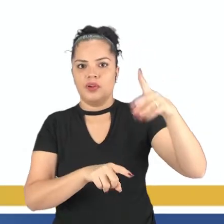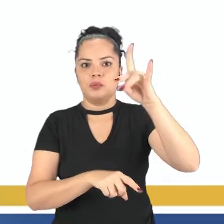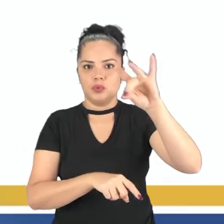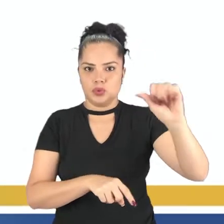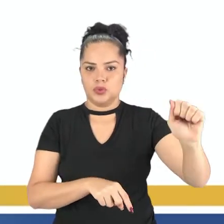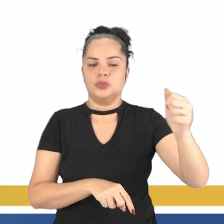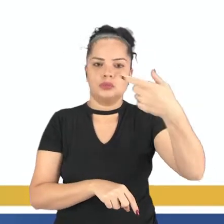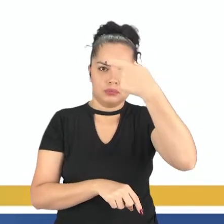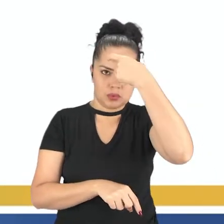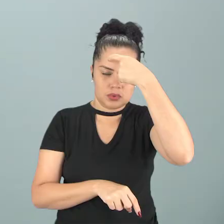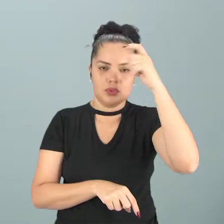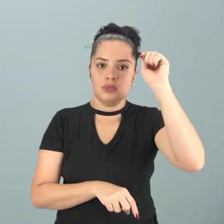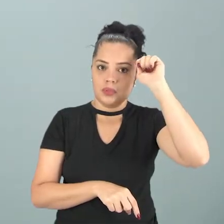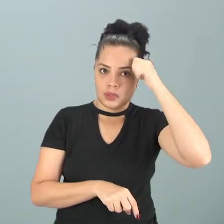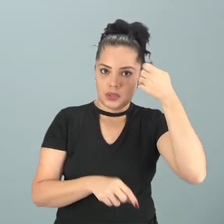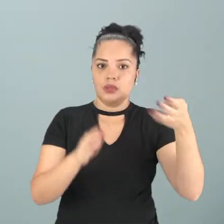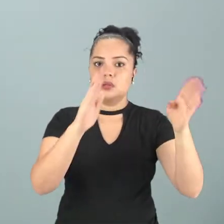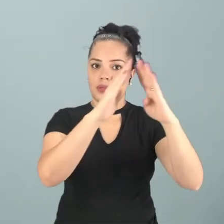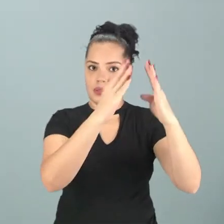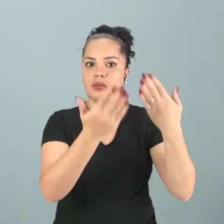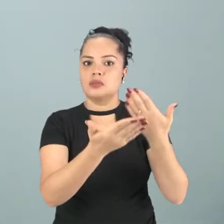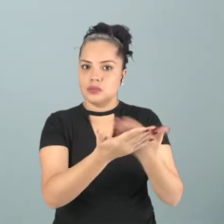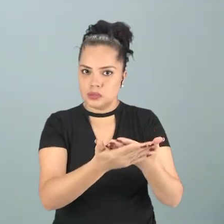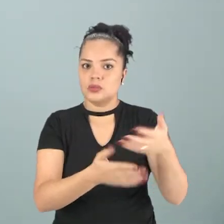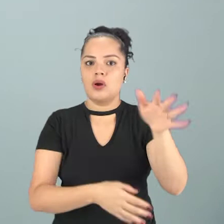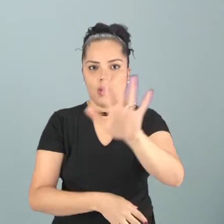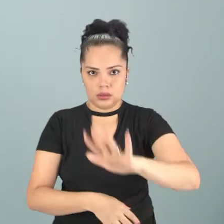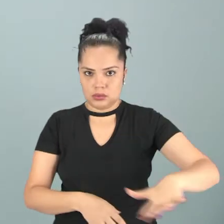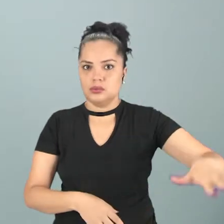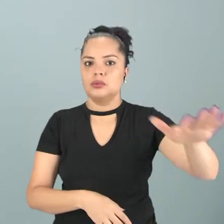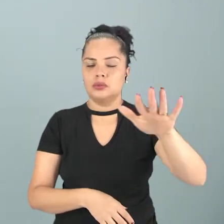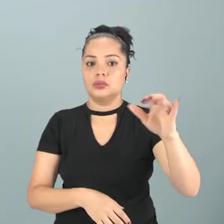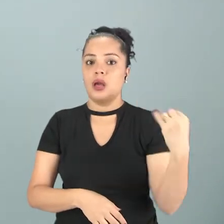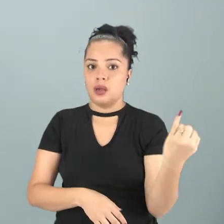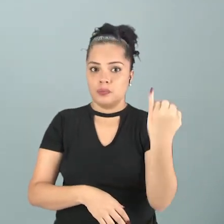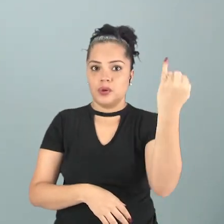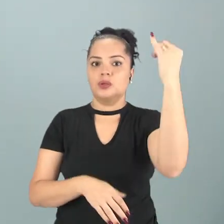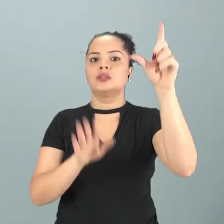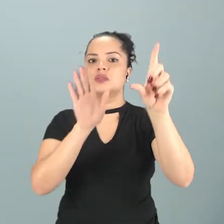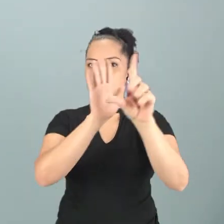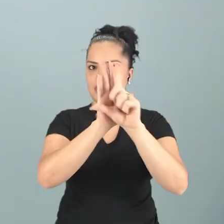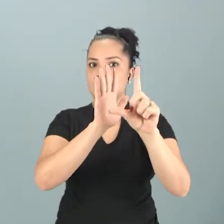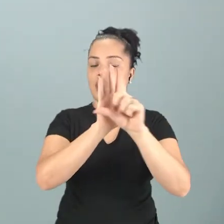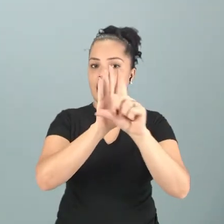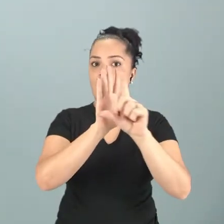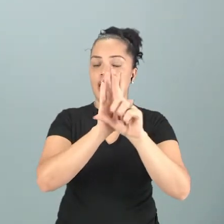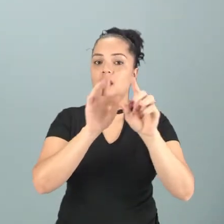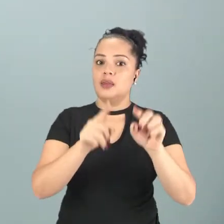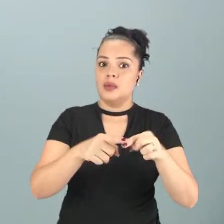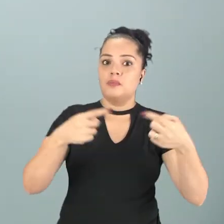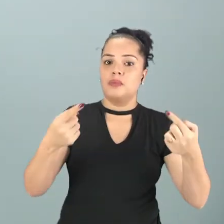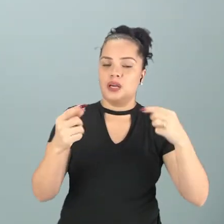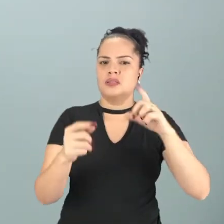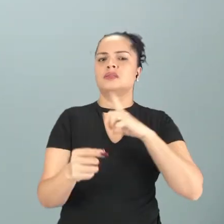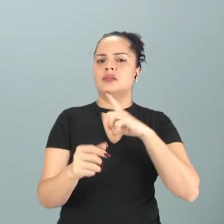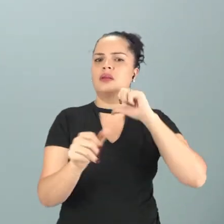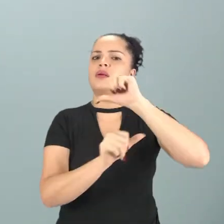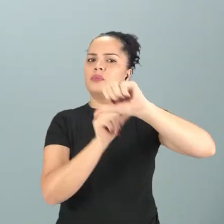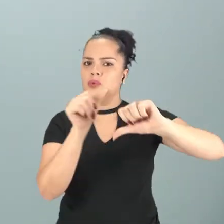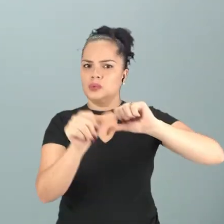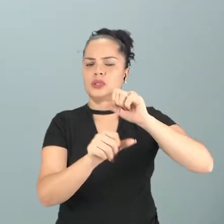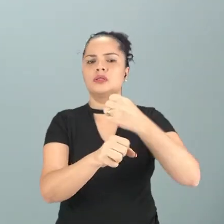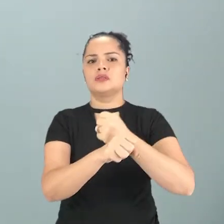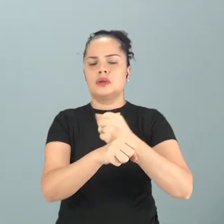no calendário escolar. Então, é essa a importância da Lei 10.639. Só que vai haver uma alteração dessa lei no